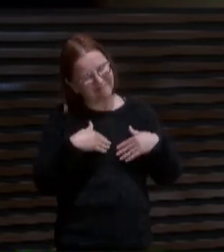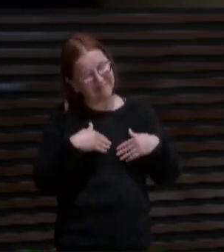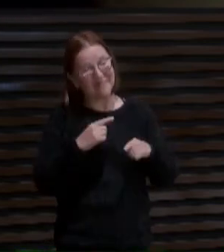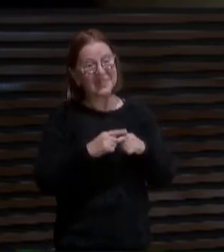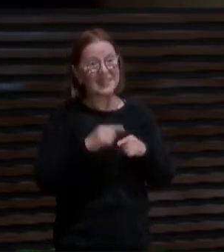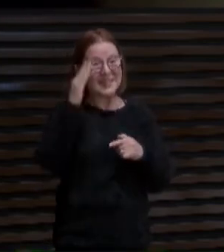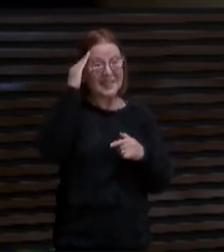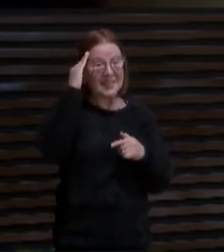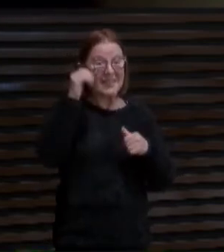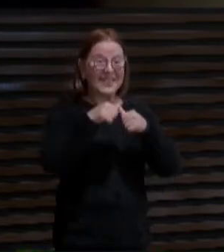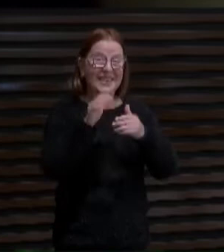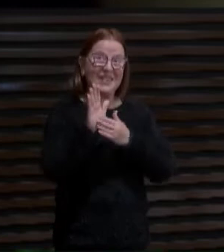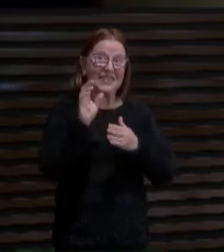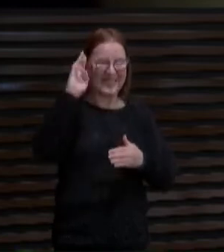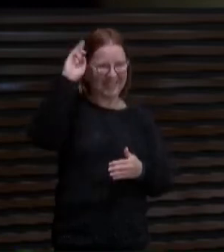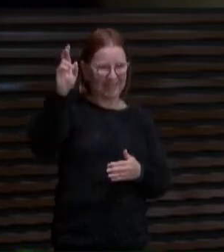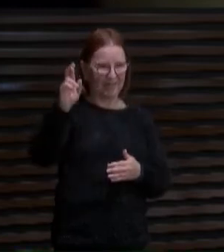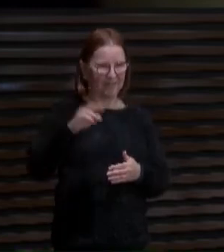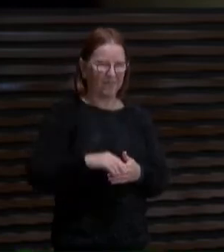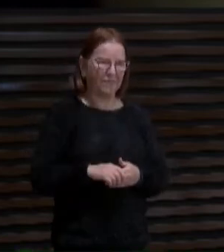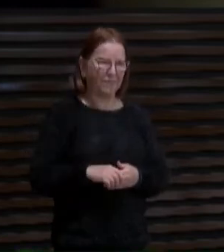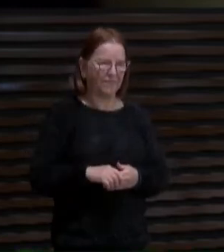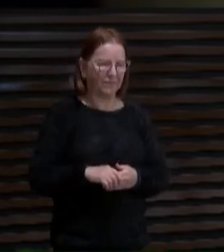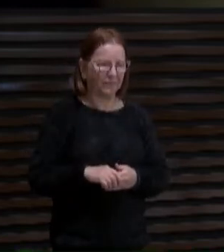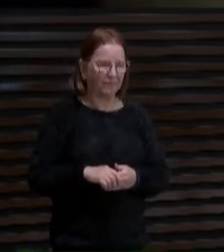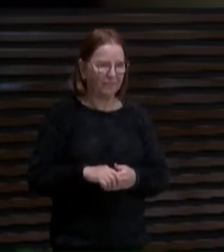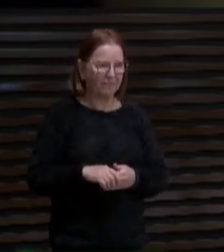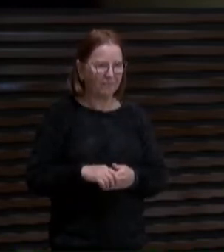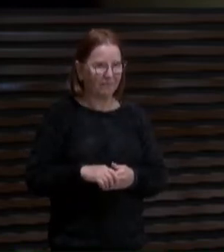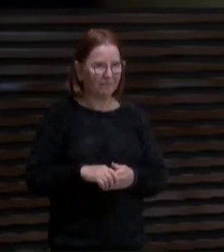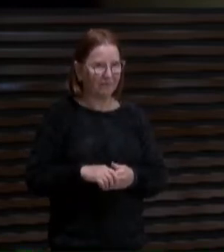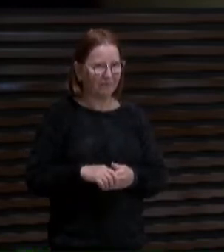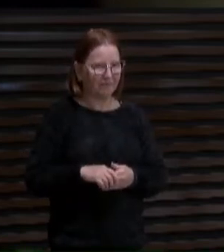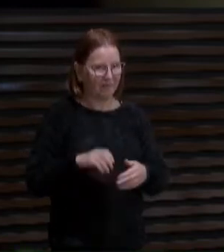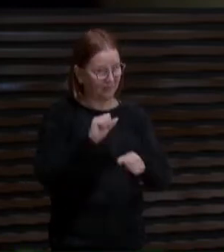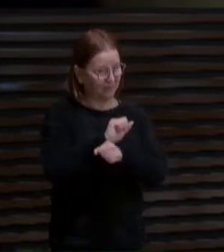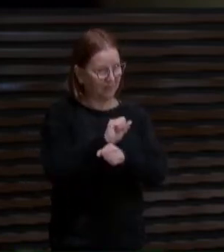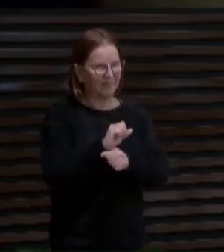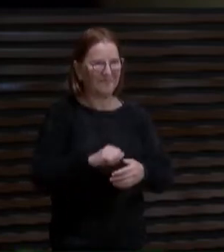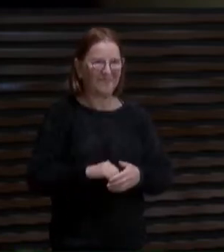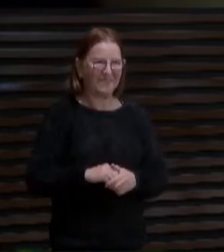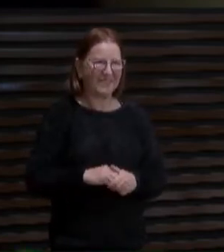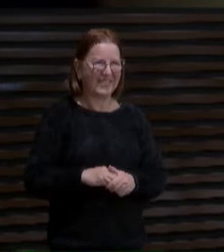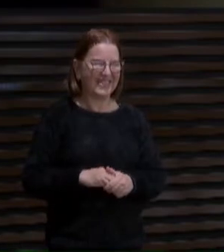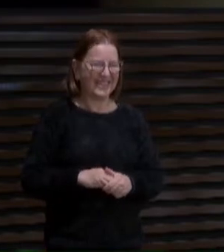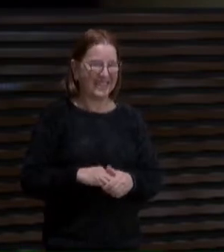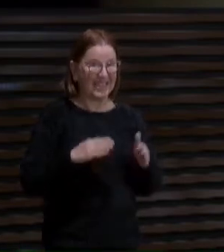a doença psicossomática vai pegar você vamos chegar lá espero 28 minutos